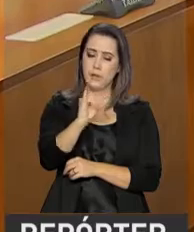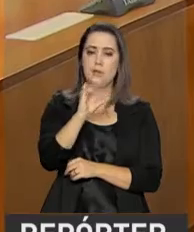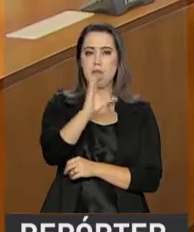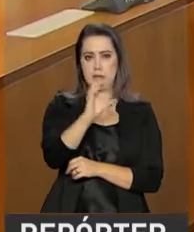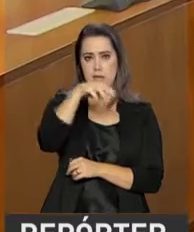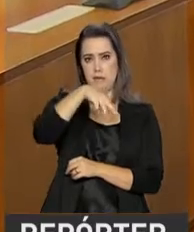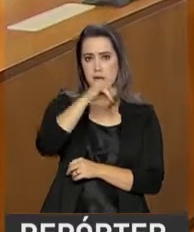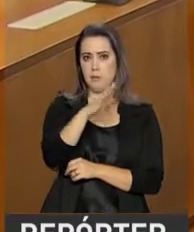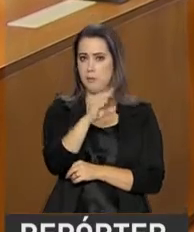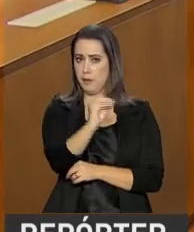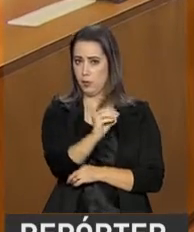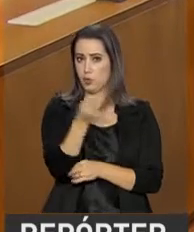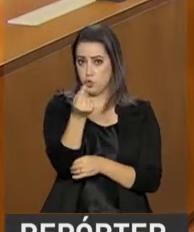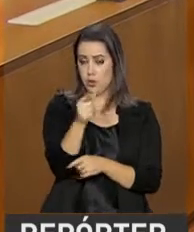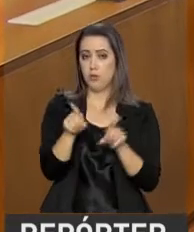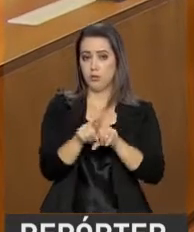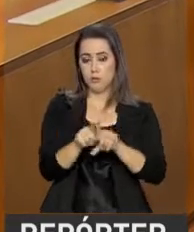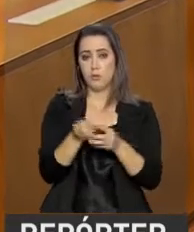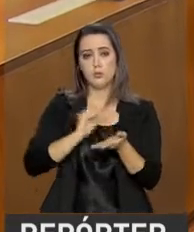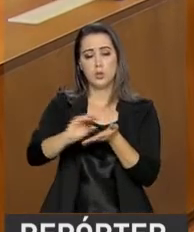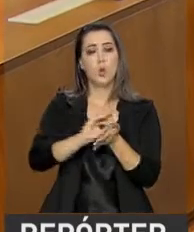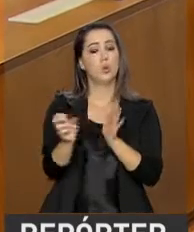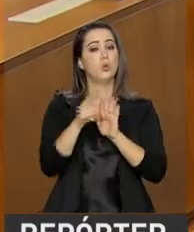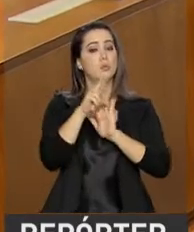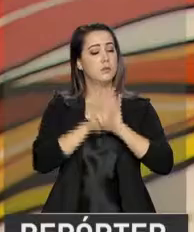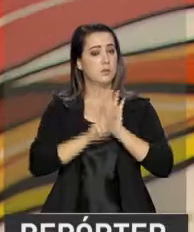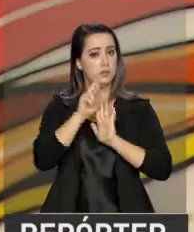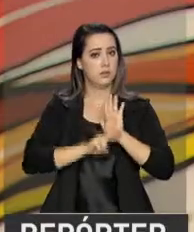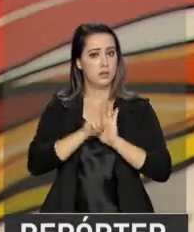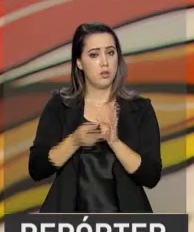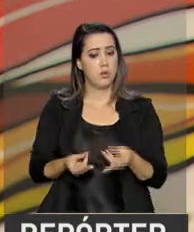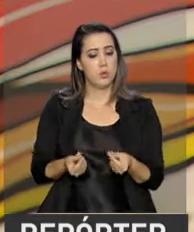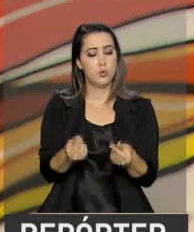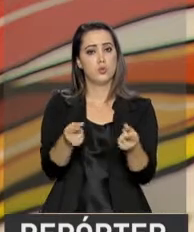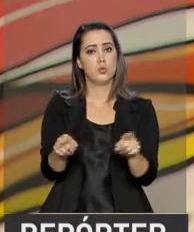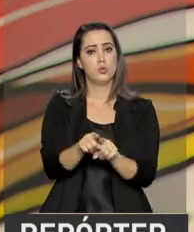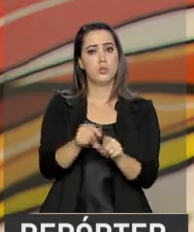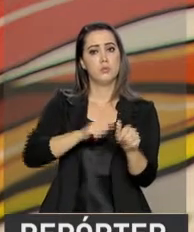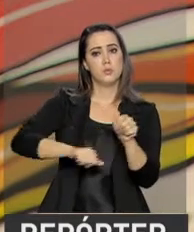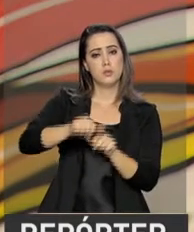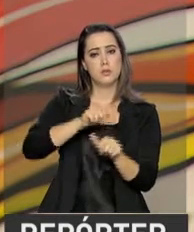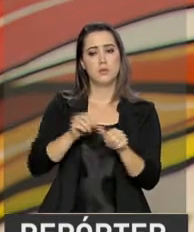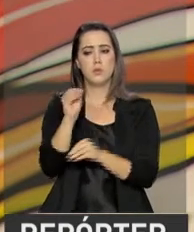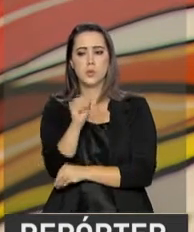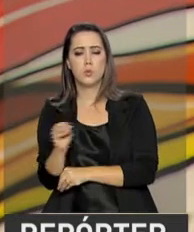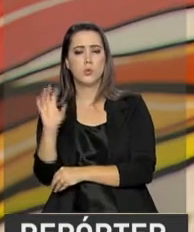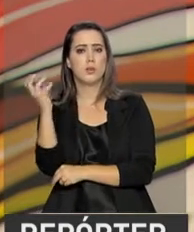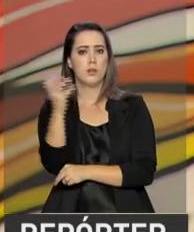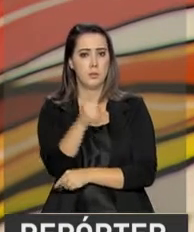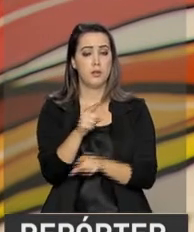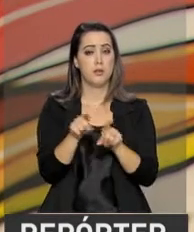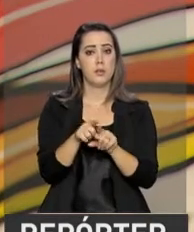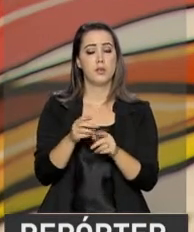o dinheiro está disponível graças às novas regras para aplicação de recursos da compensação ambiental mecanismo